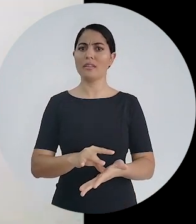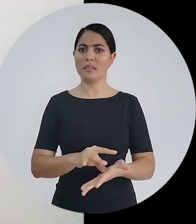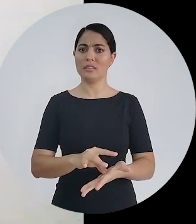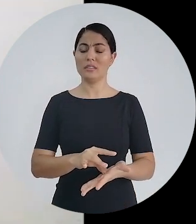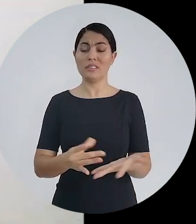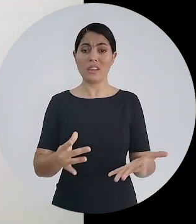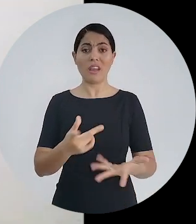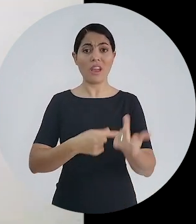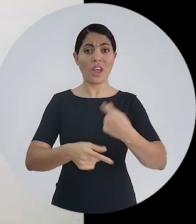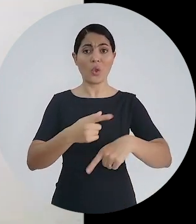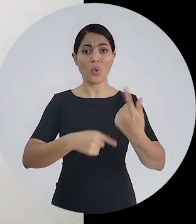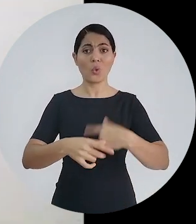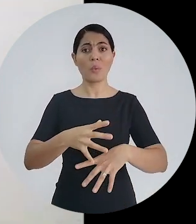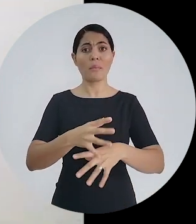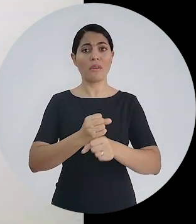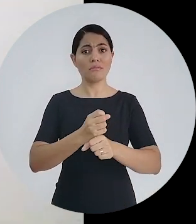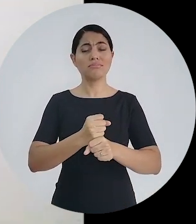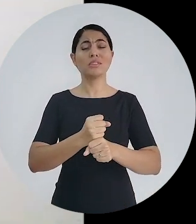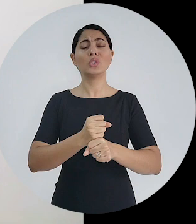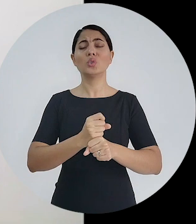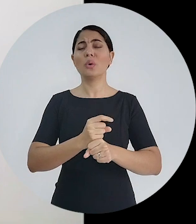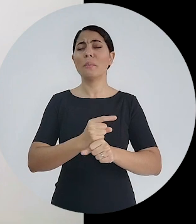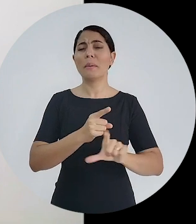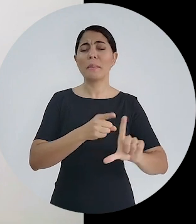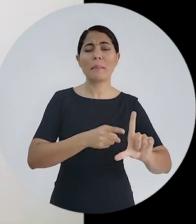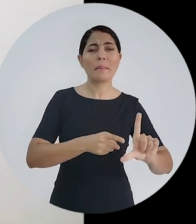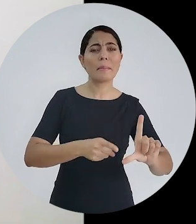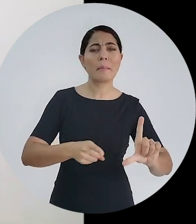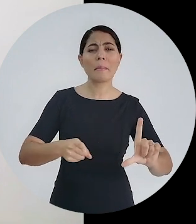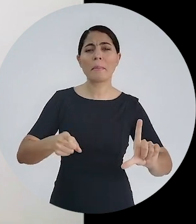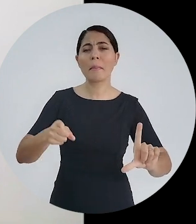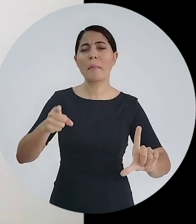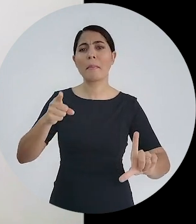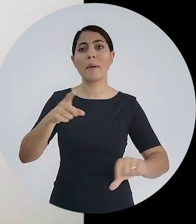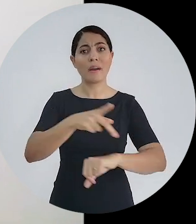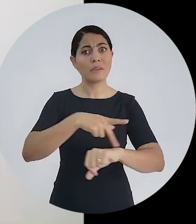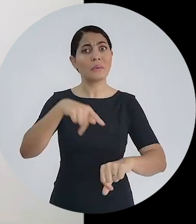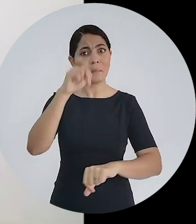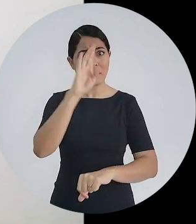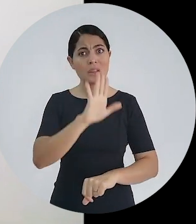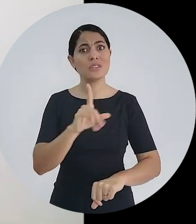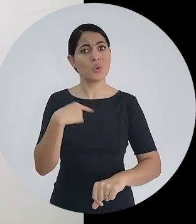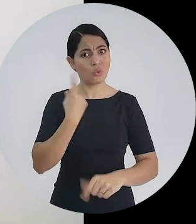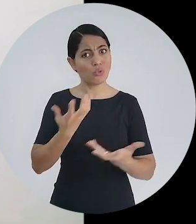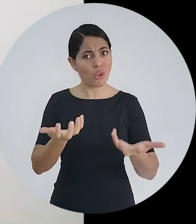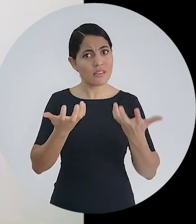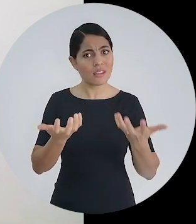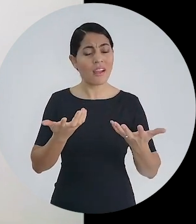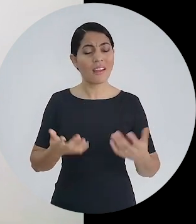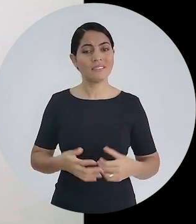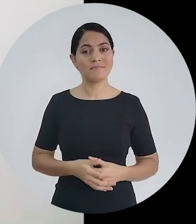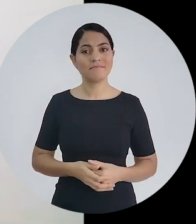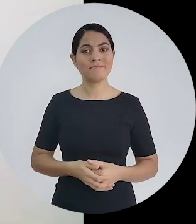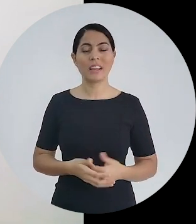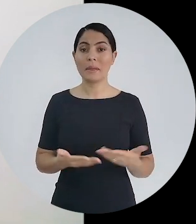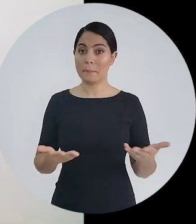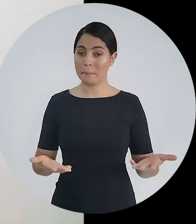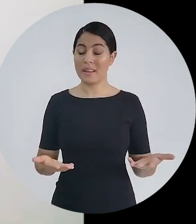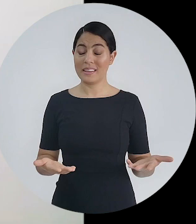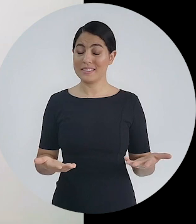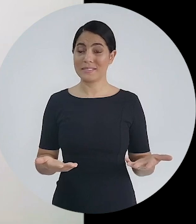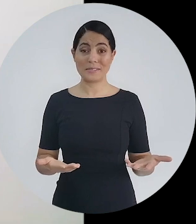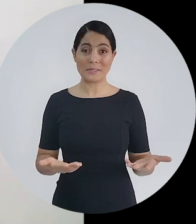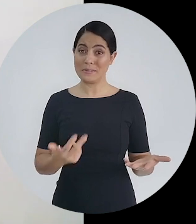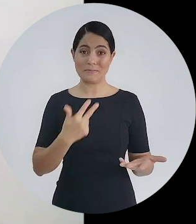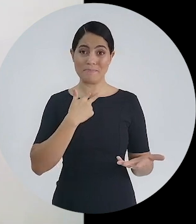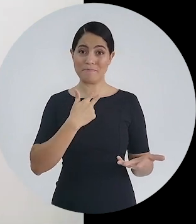do Brasil ela seja uma economia firme para o próprio crescimento do nosso país. Nós queremos isso, mas